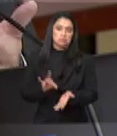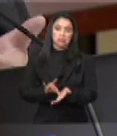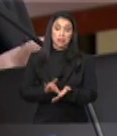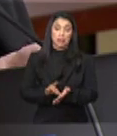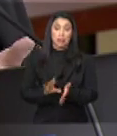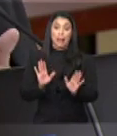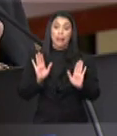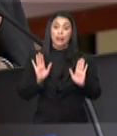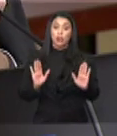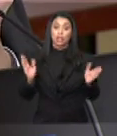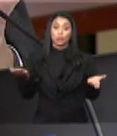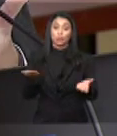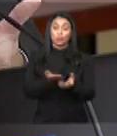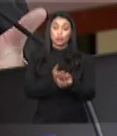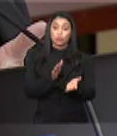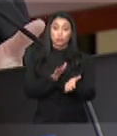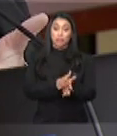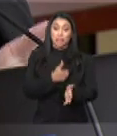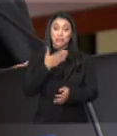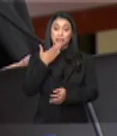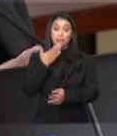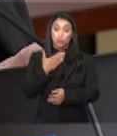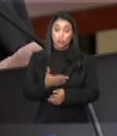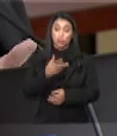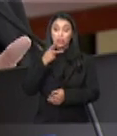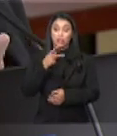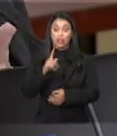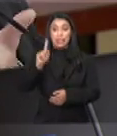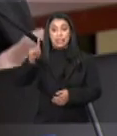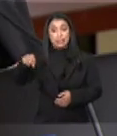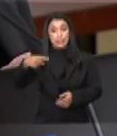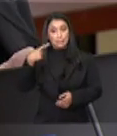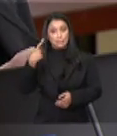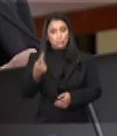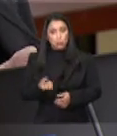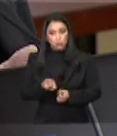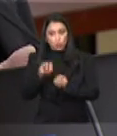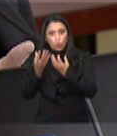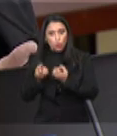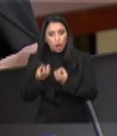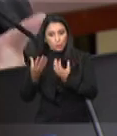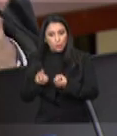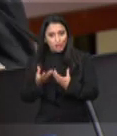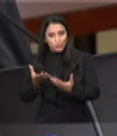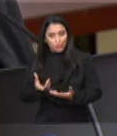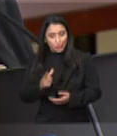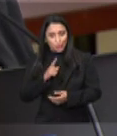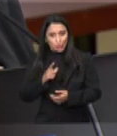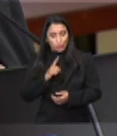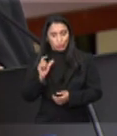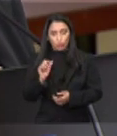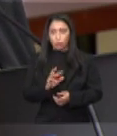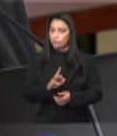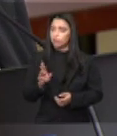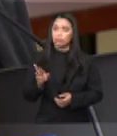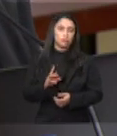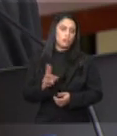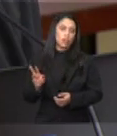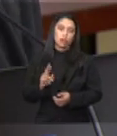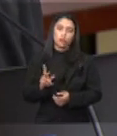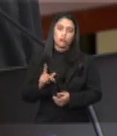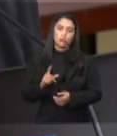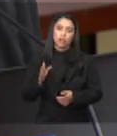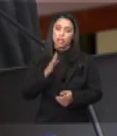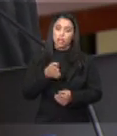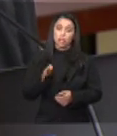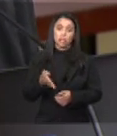Nos processos em que ela solicitou falar após o colaborador ou delator, isso não foi deferido,